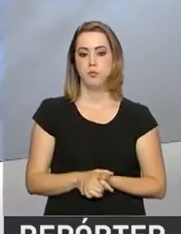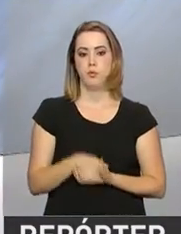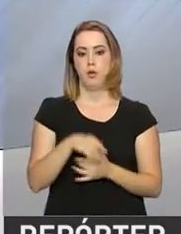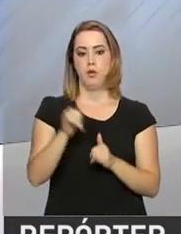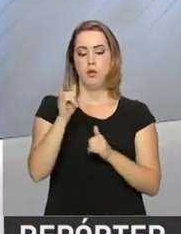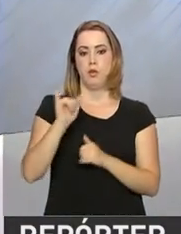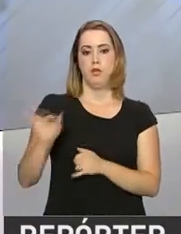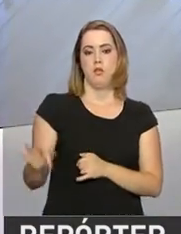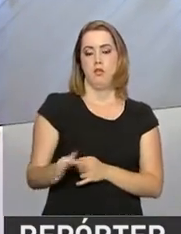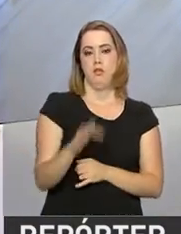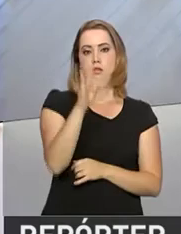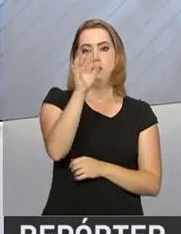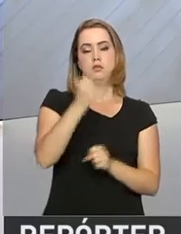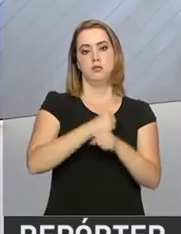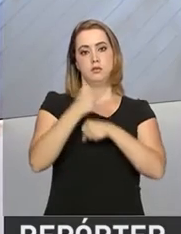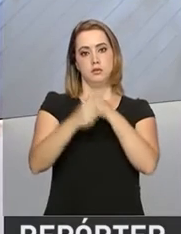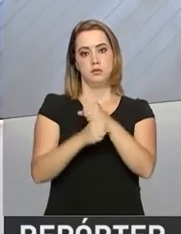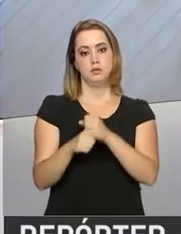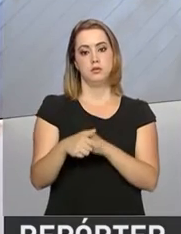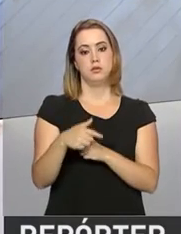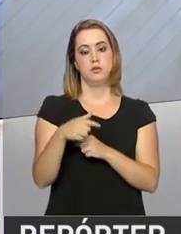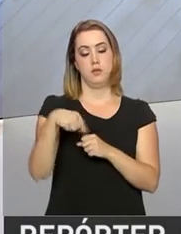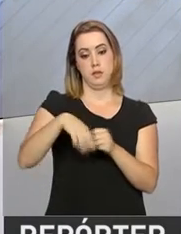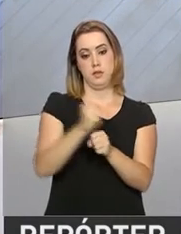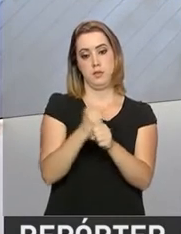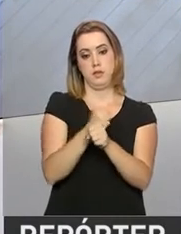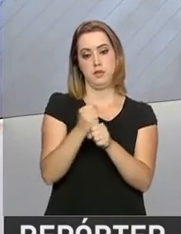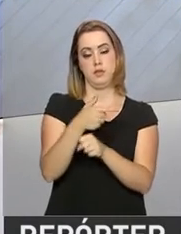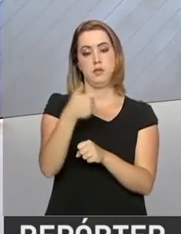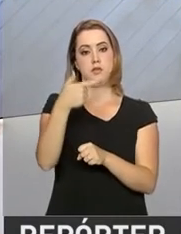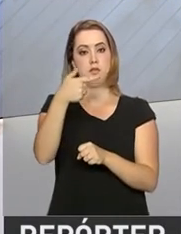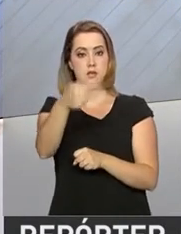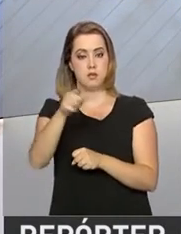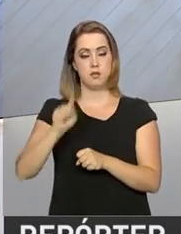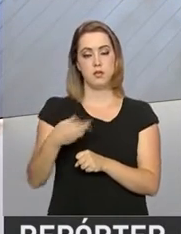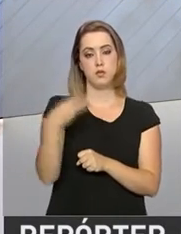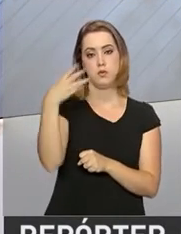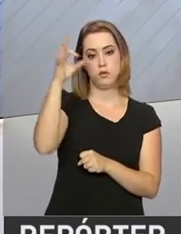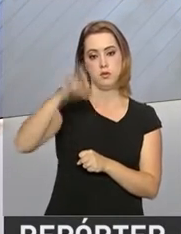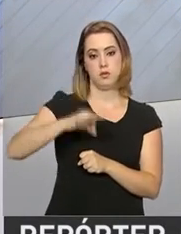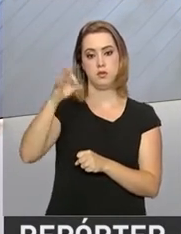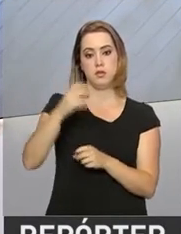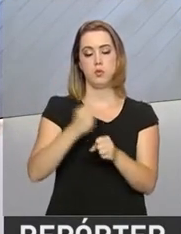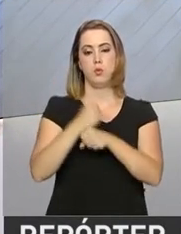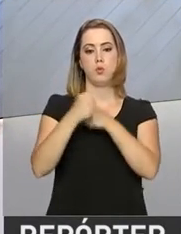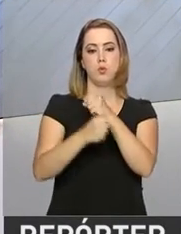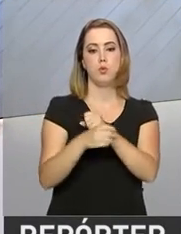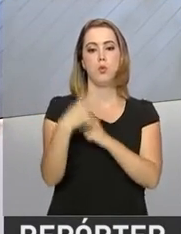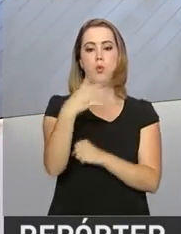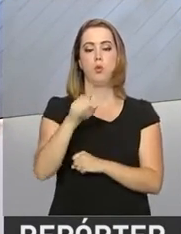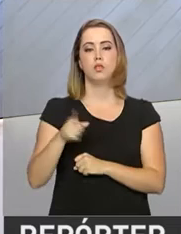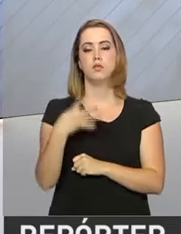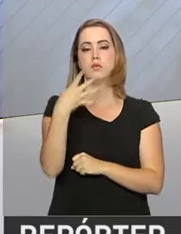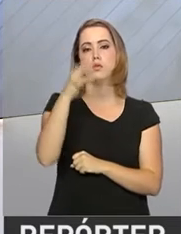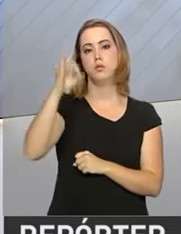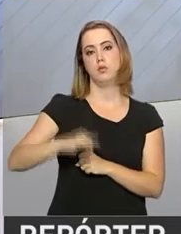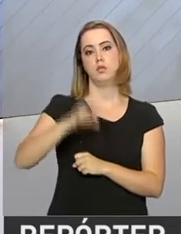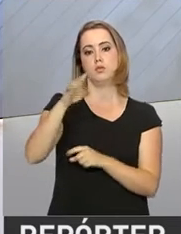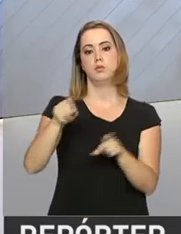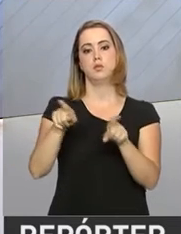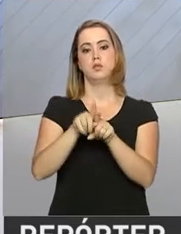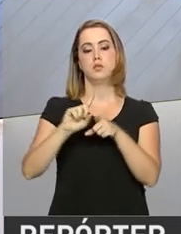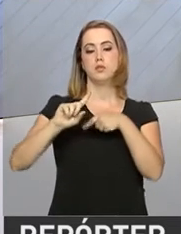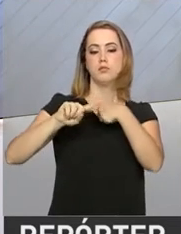inflação para 2016 é de 7,3%, em 2017, 4,4% e em 2018 a